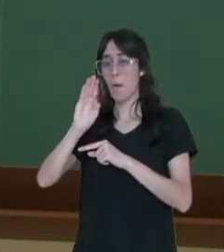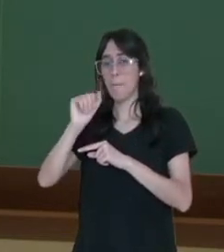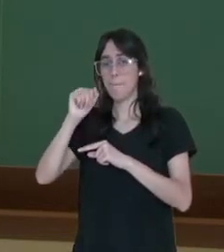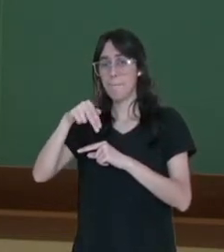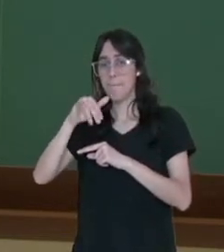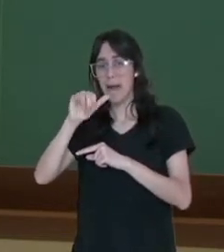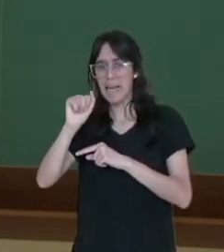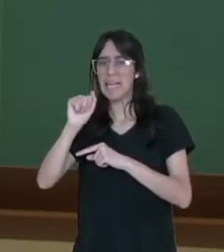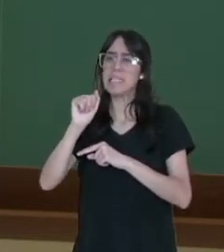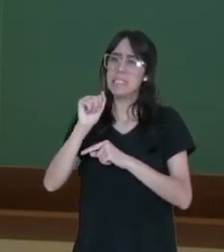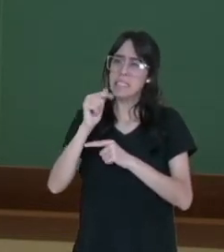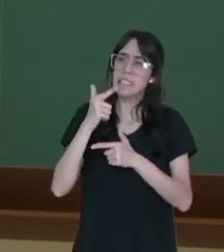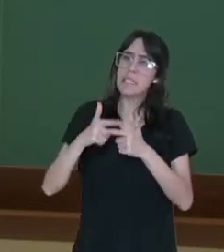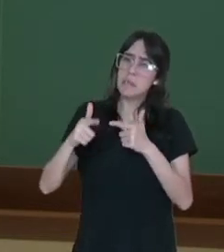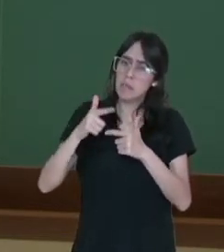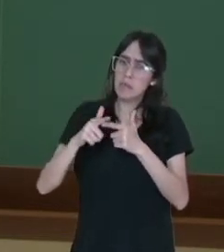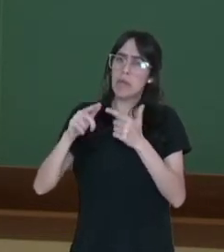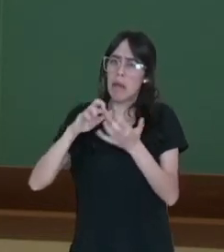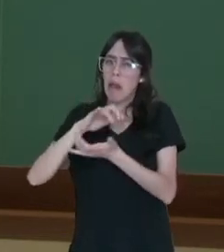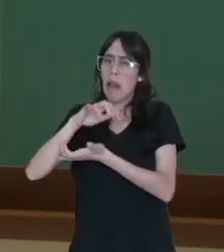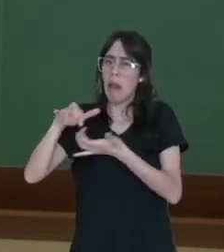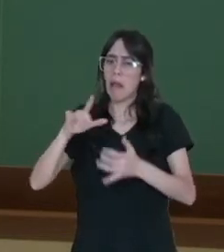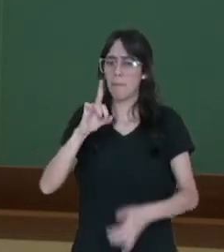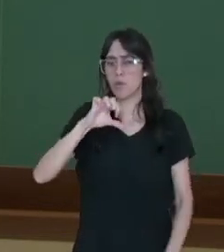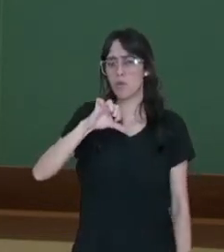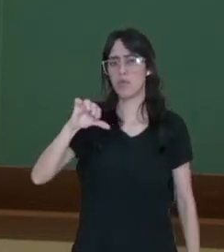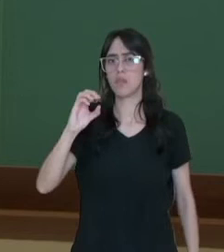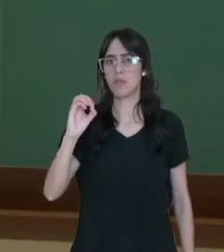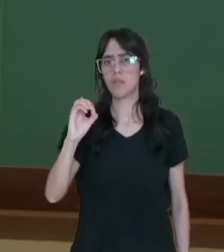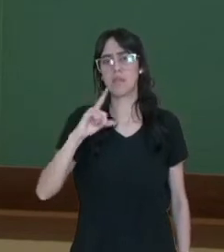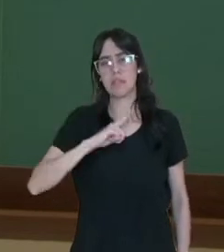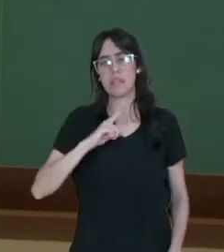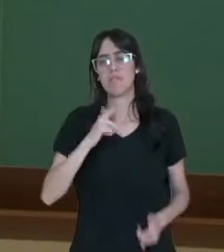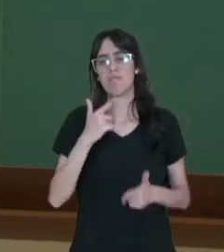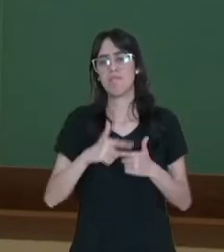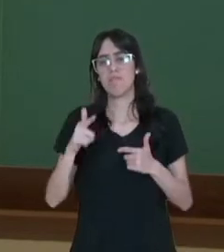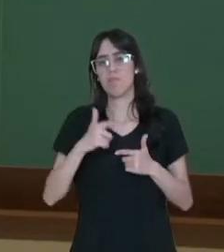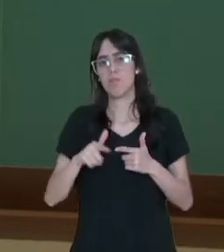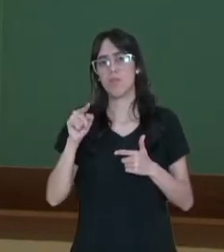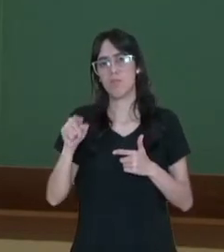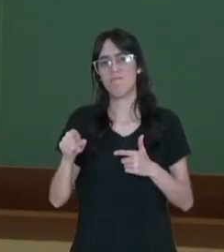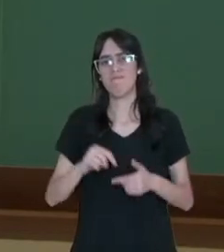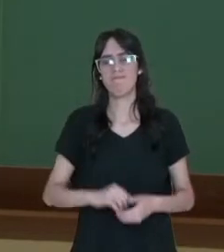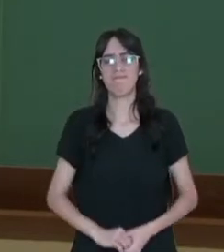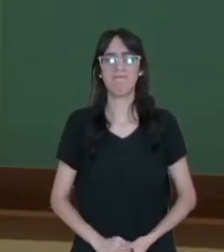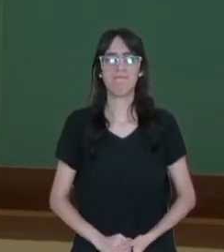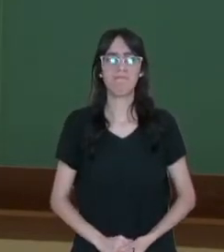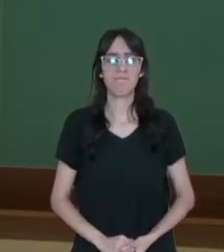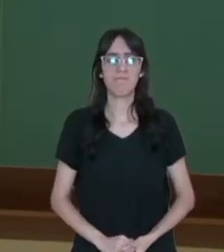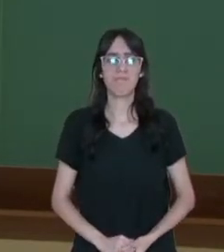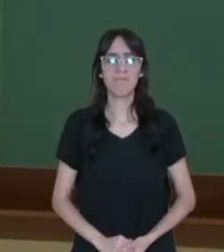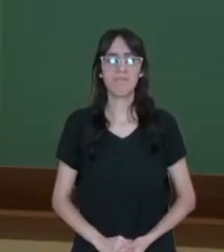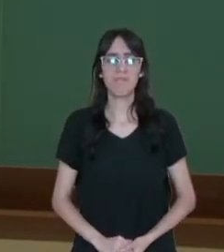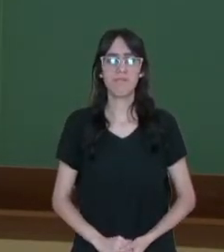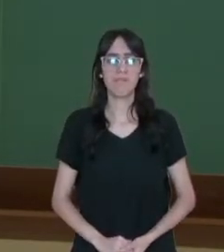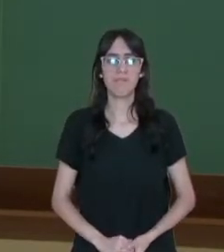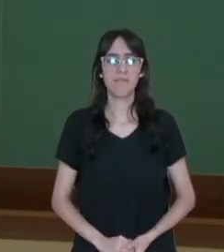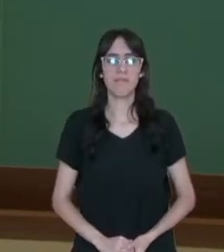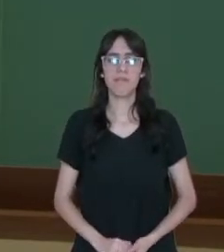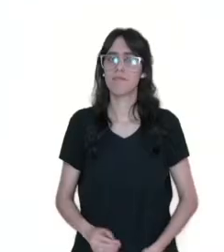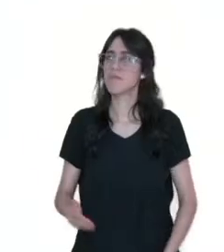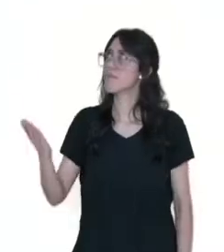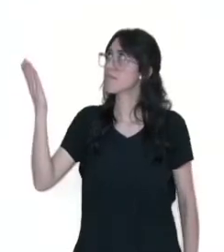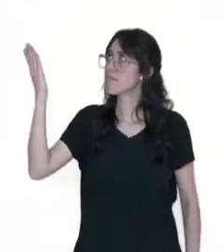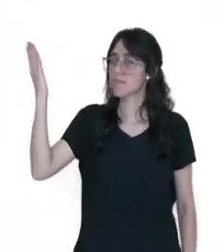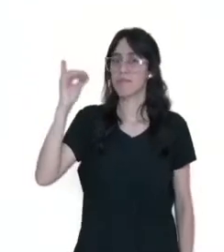princípio aí de problemas nos anos 1990 e também muito ligados à Iugoslávia. Essa imagem que está